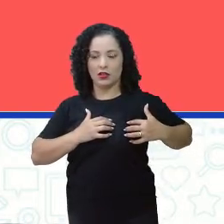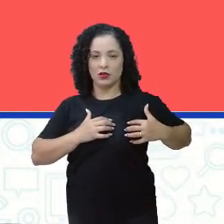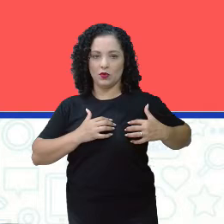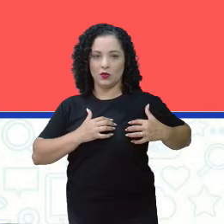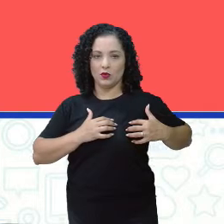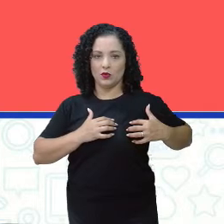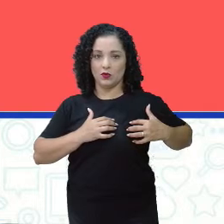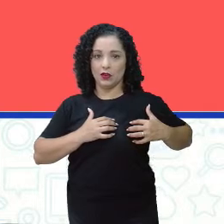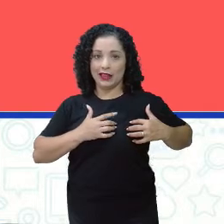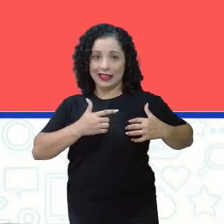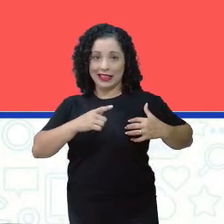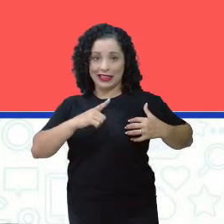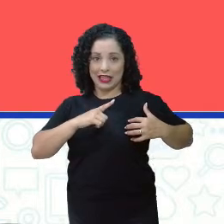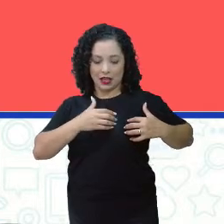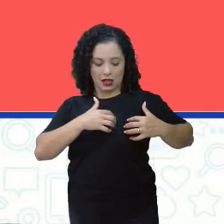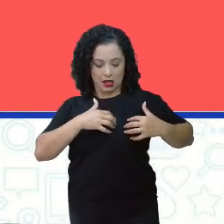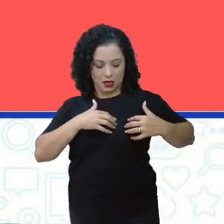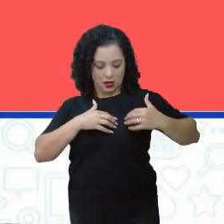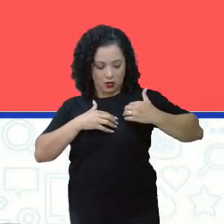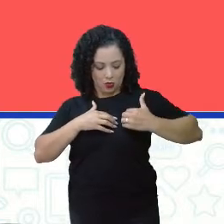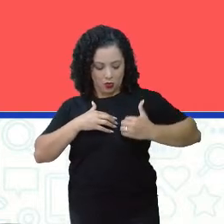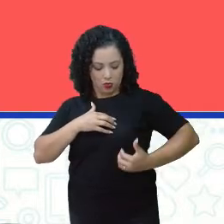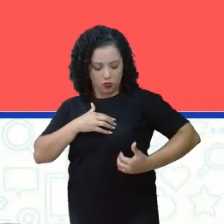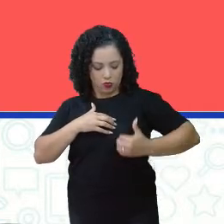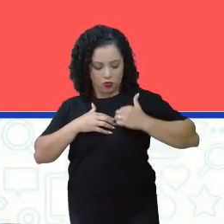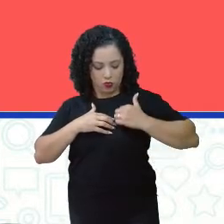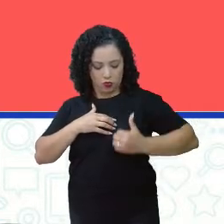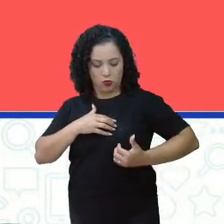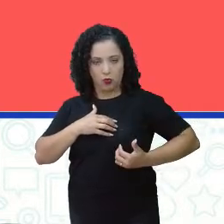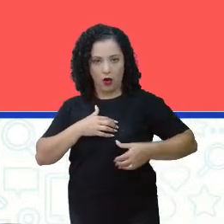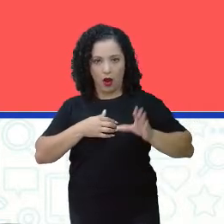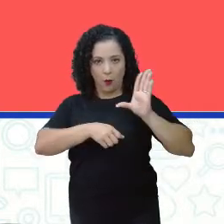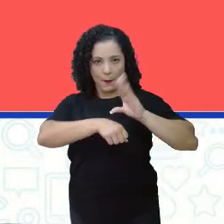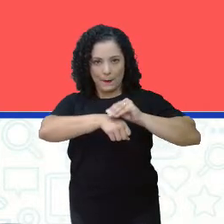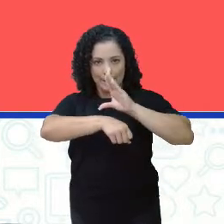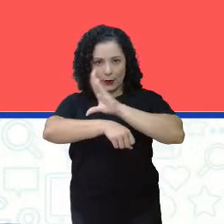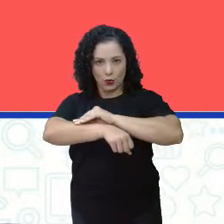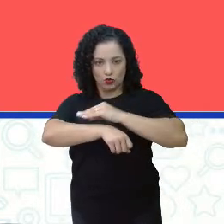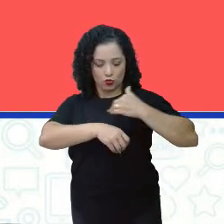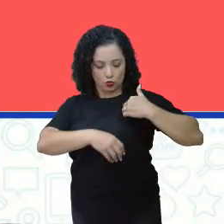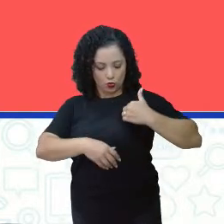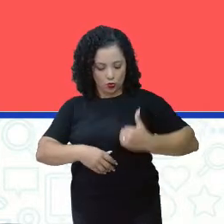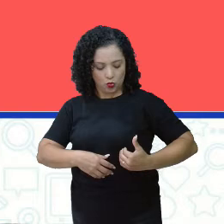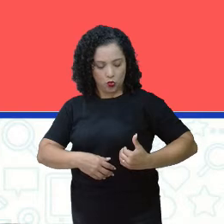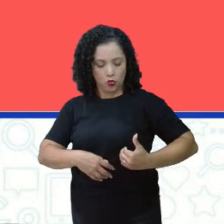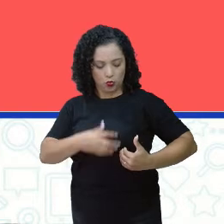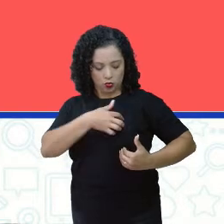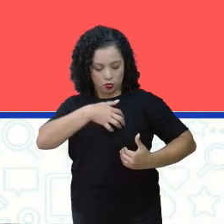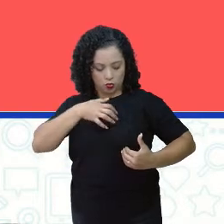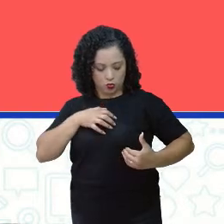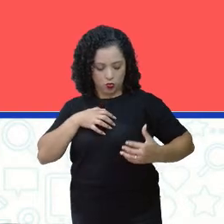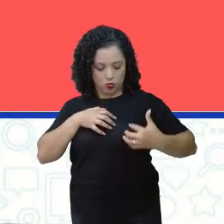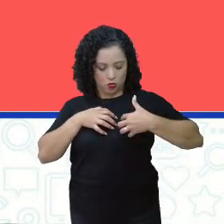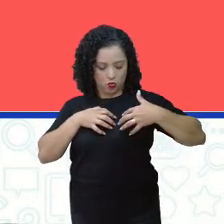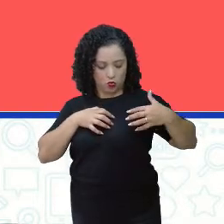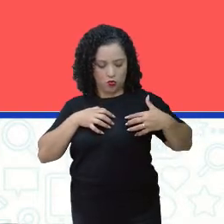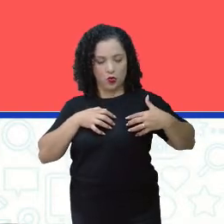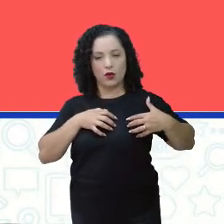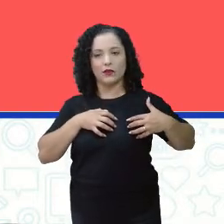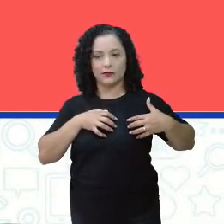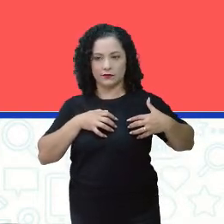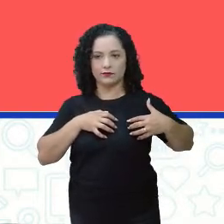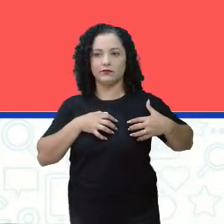olha, uma parede, um tecido, um músculo. O ventrículo direito e esquerdo, esse músculo